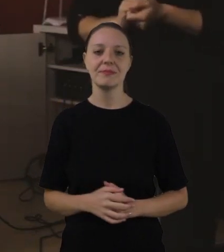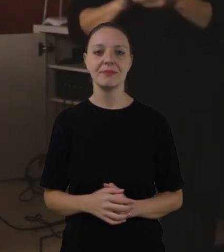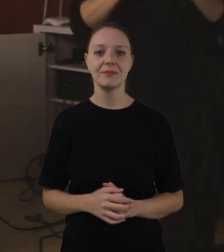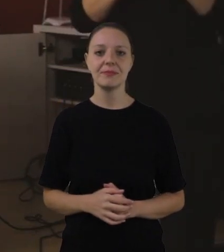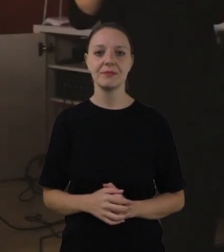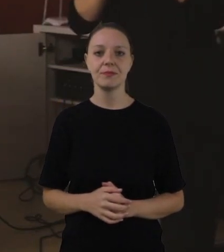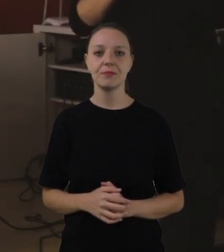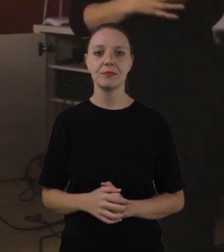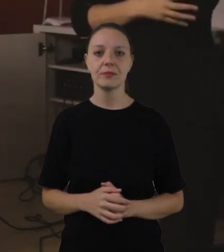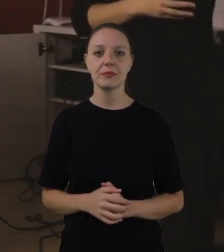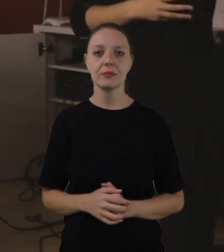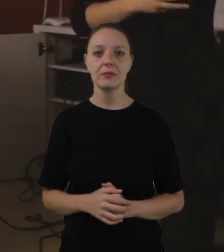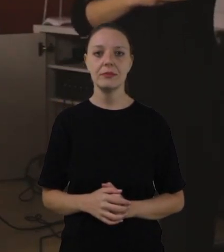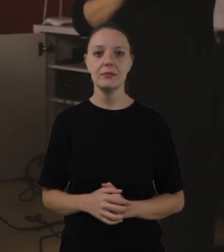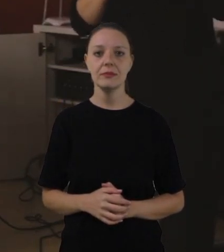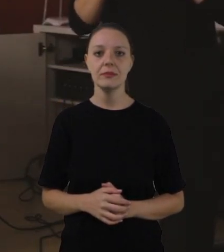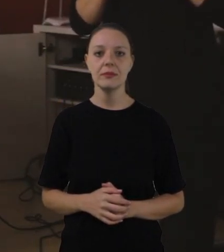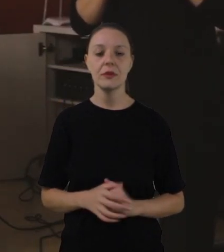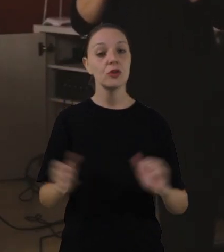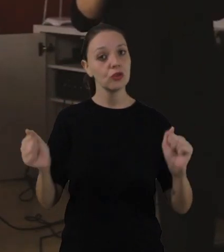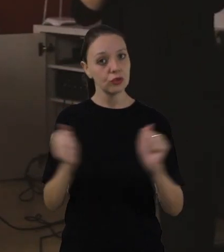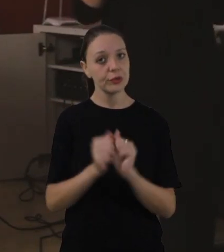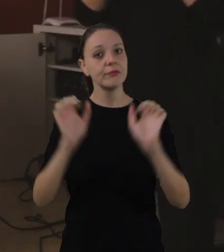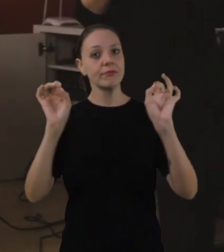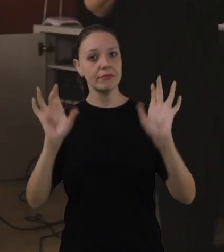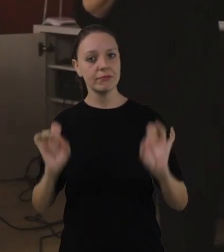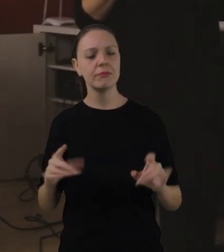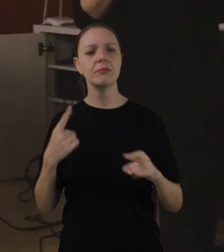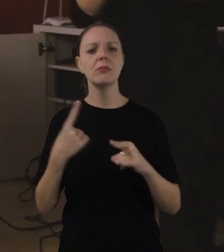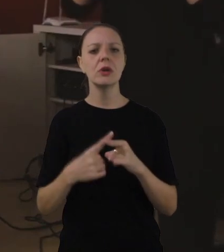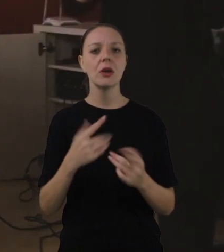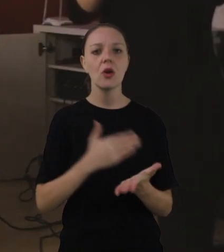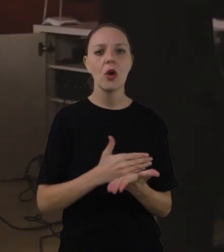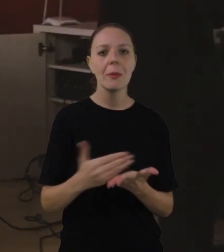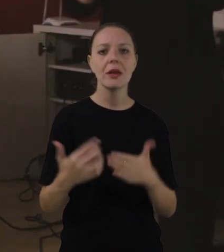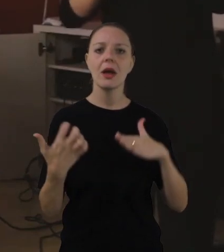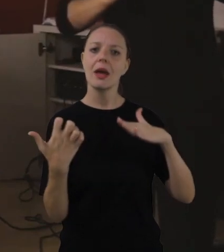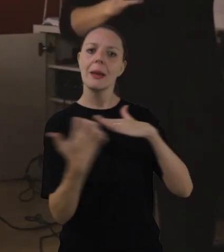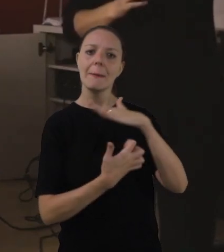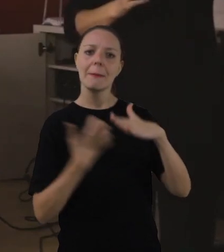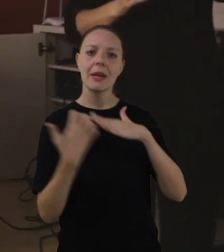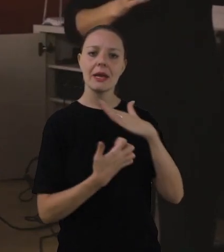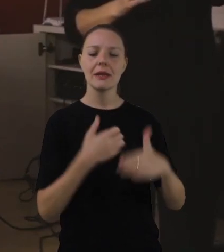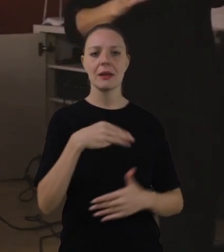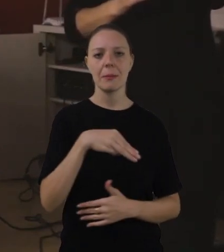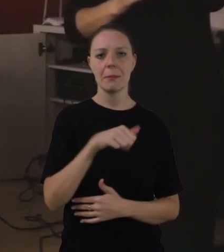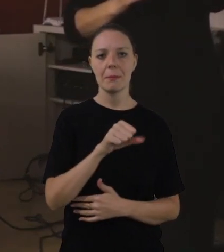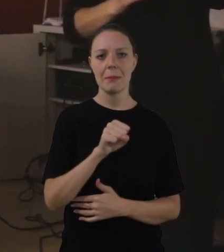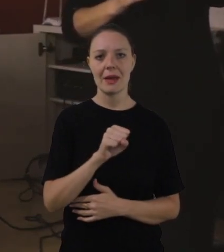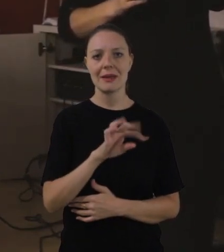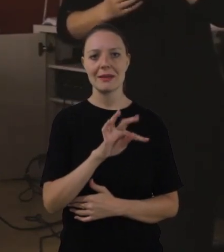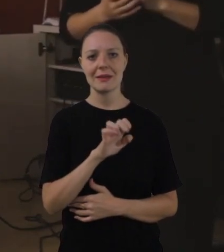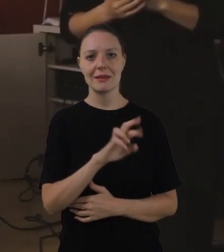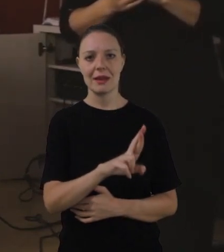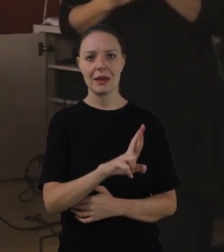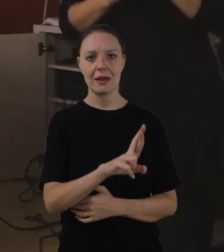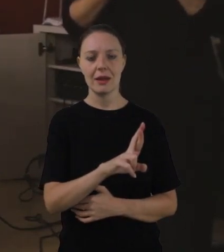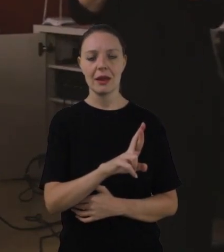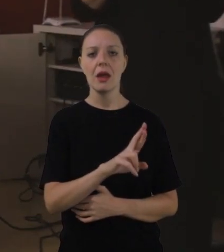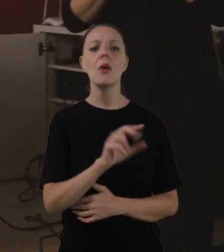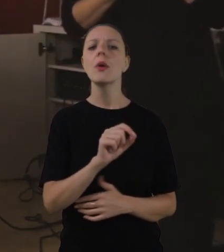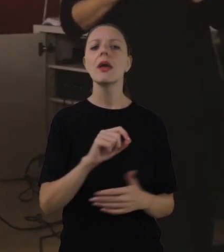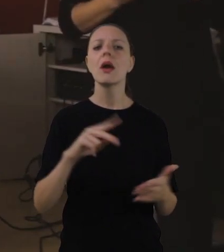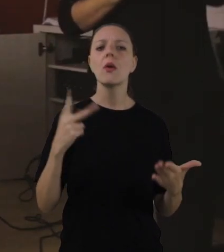bem importante porque tudo começou com a Master, que é uma empresa que hoje recebe, no futuro, os alunos de